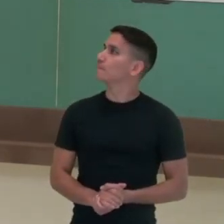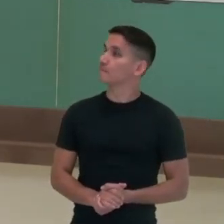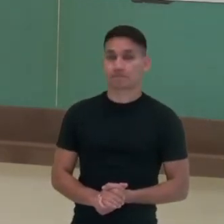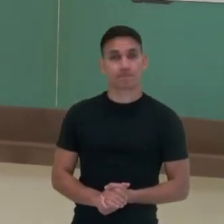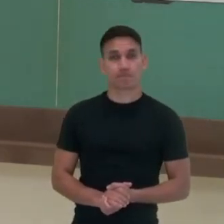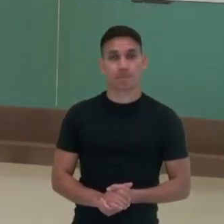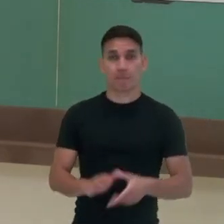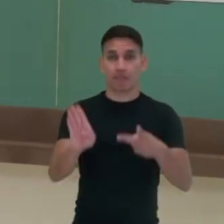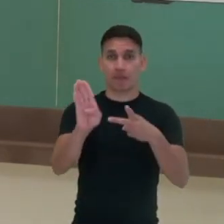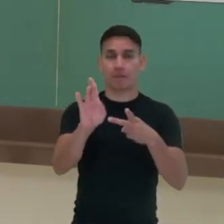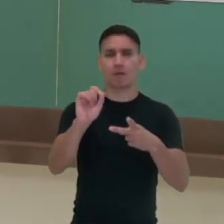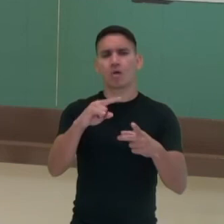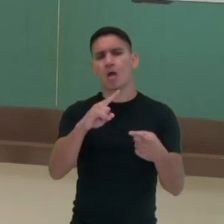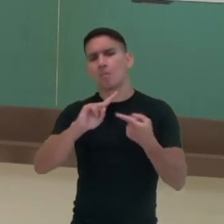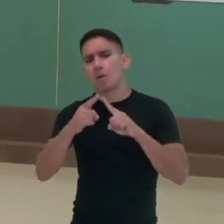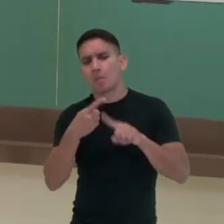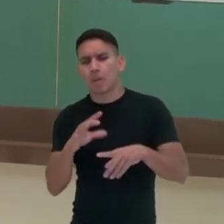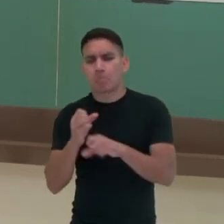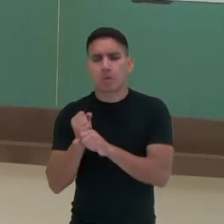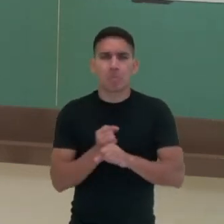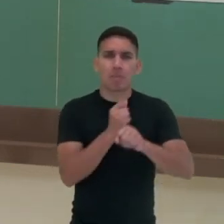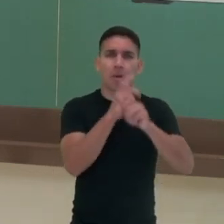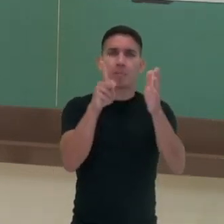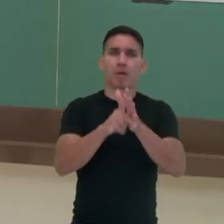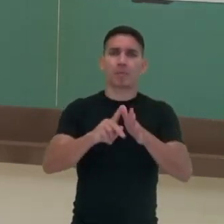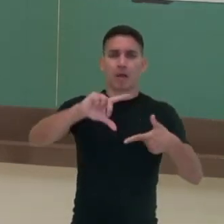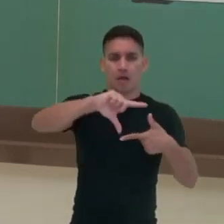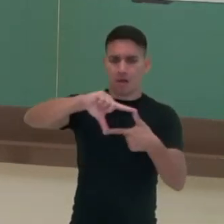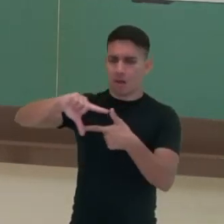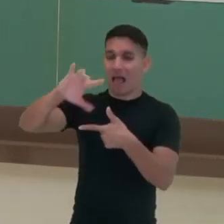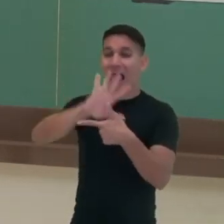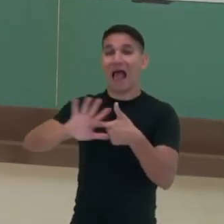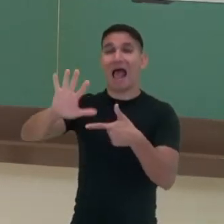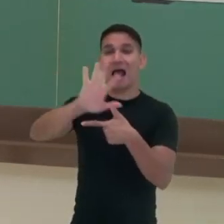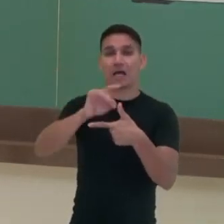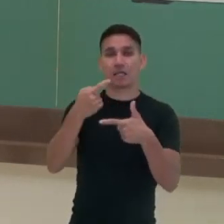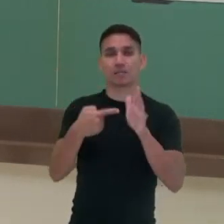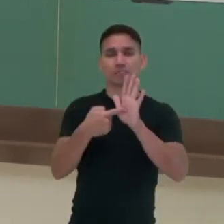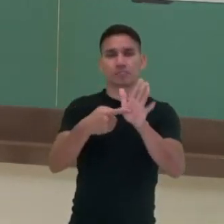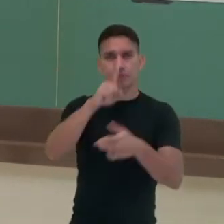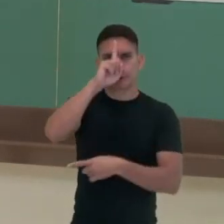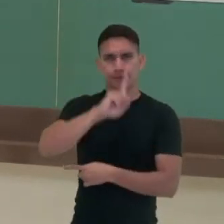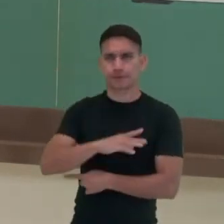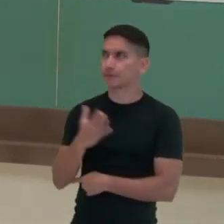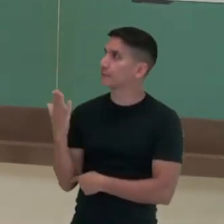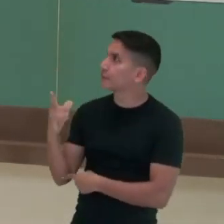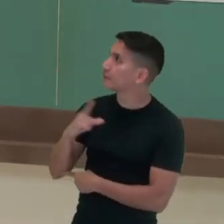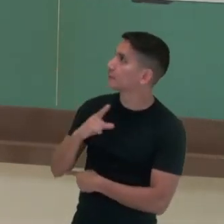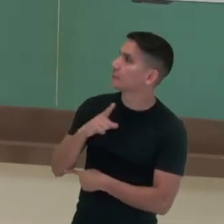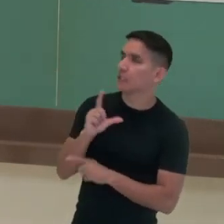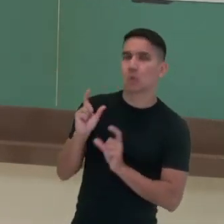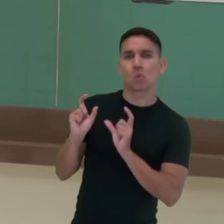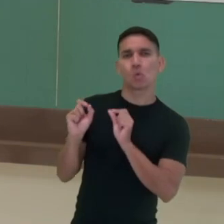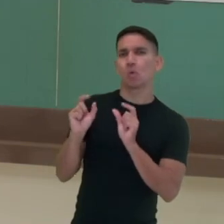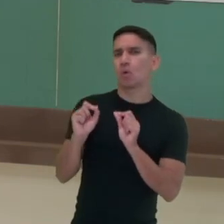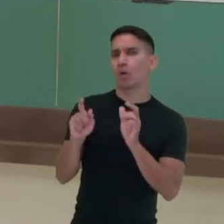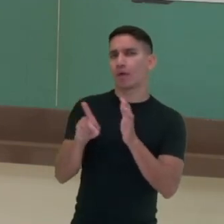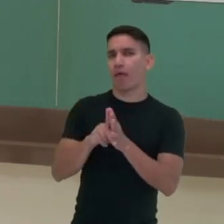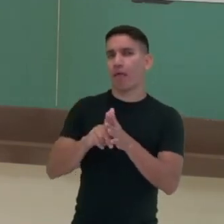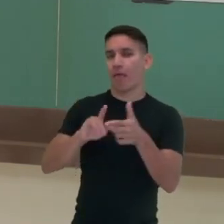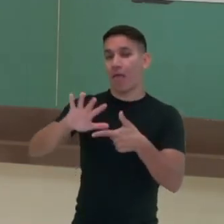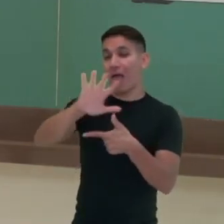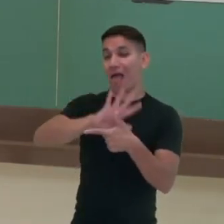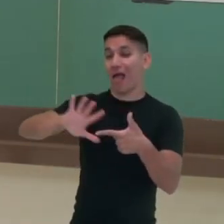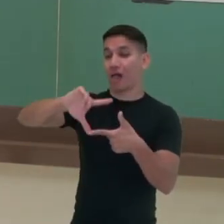Letra B. Calcular a área do retângulo destacado. Então, aqui nós temos o retângulo. A área do